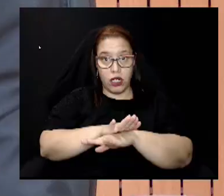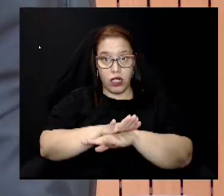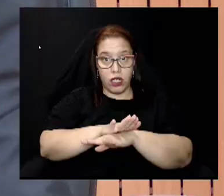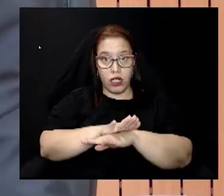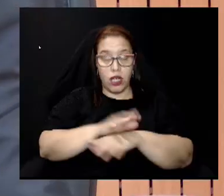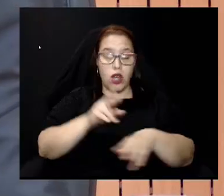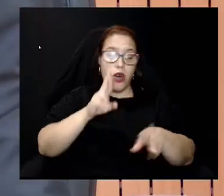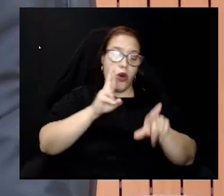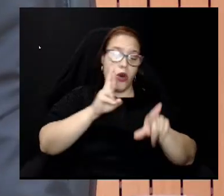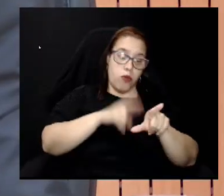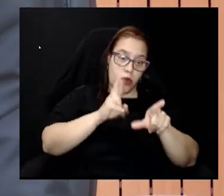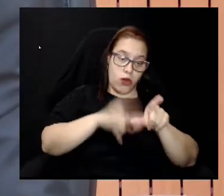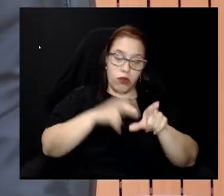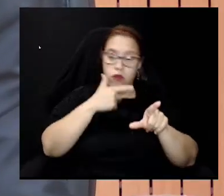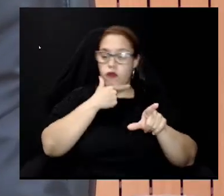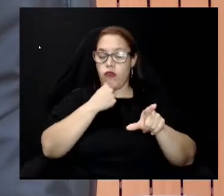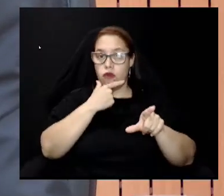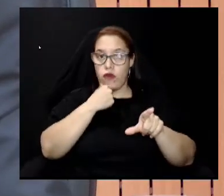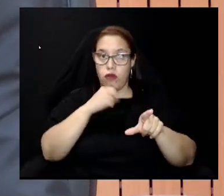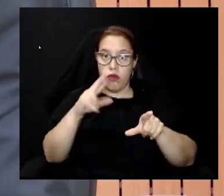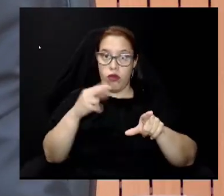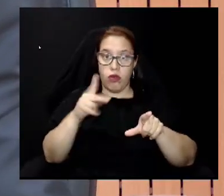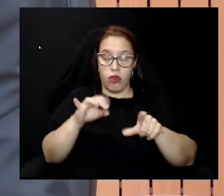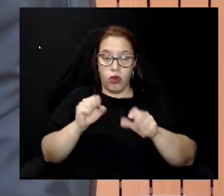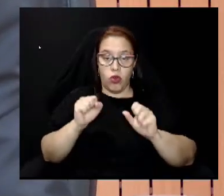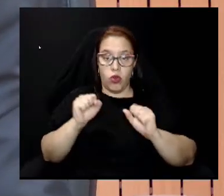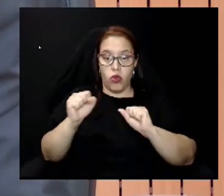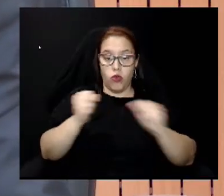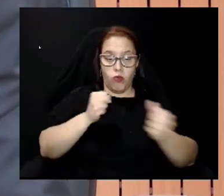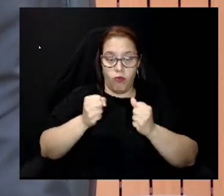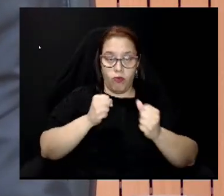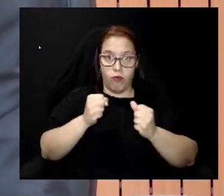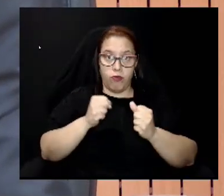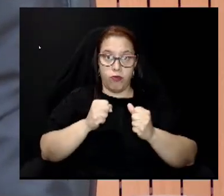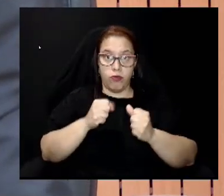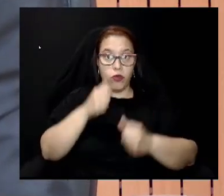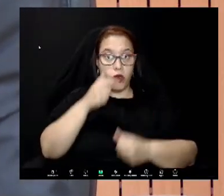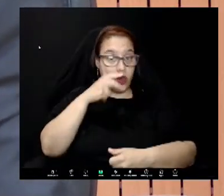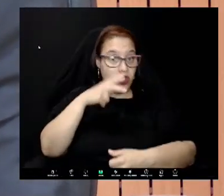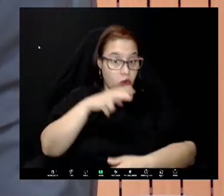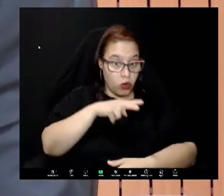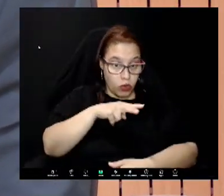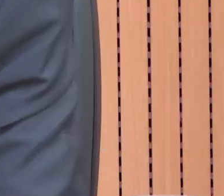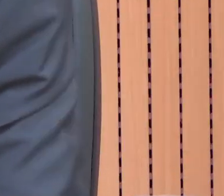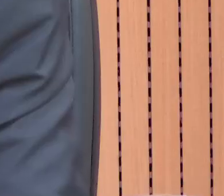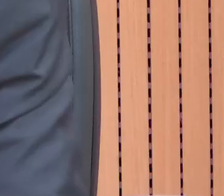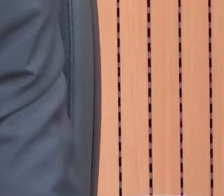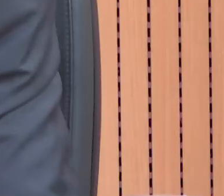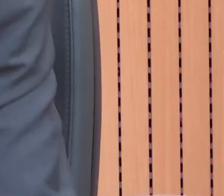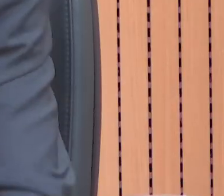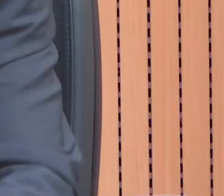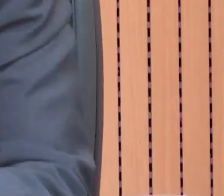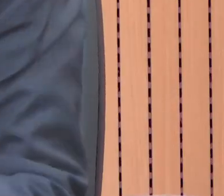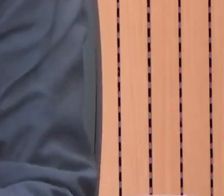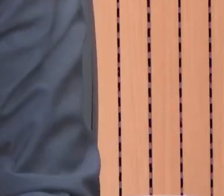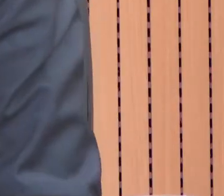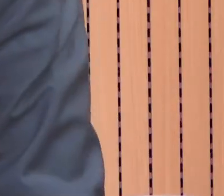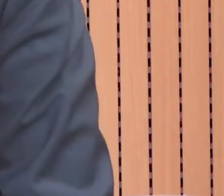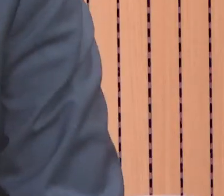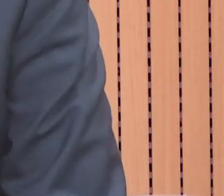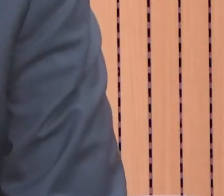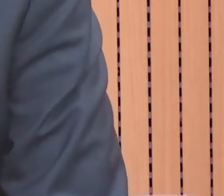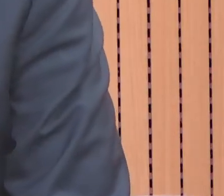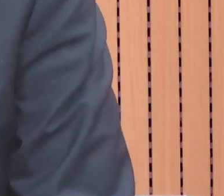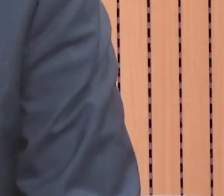homem, porque o robô preserva muito mais a inervação, você consegue enxergar a inervação. Mas no ovário não muda.